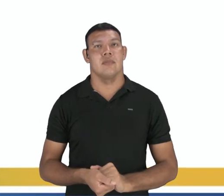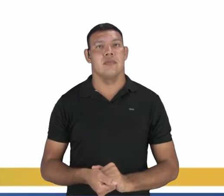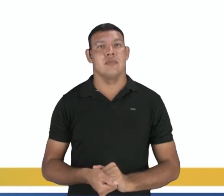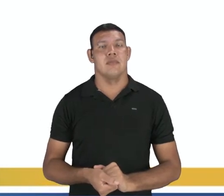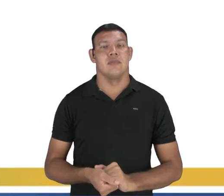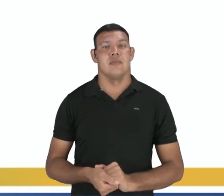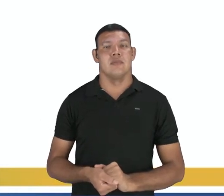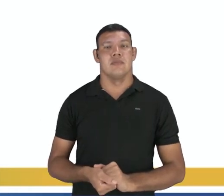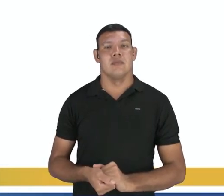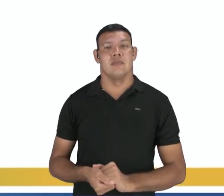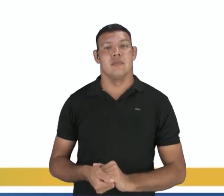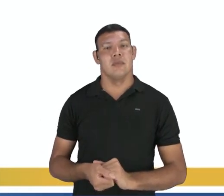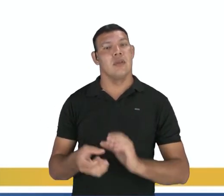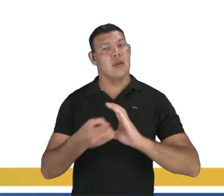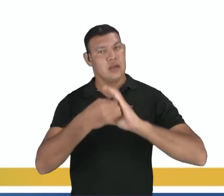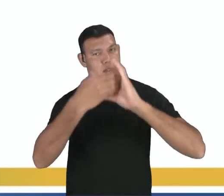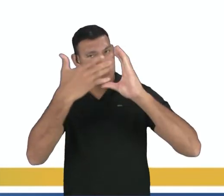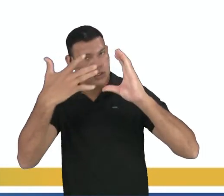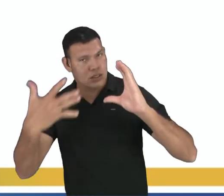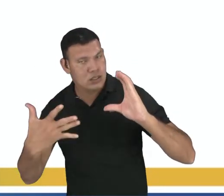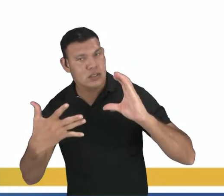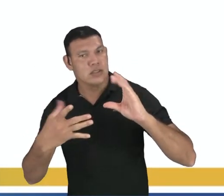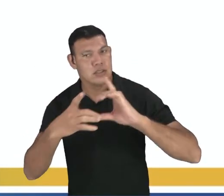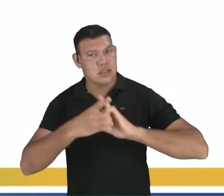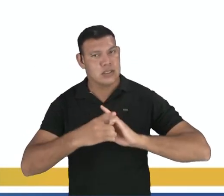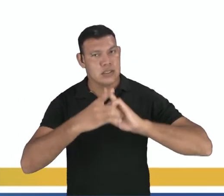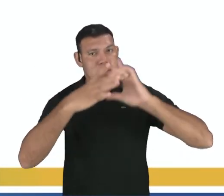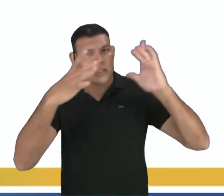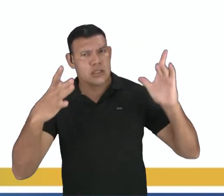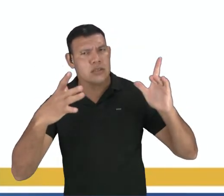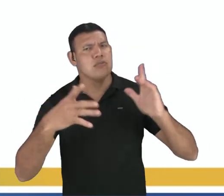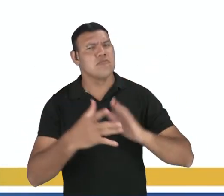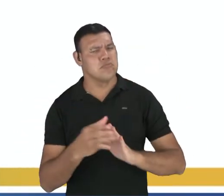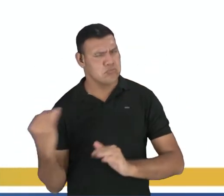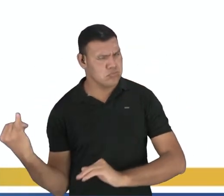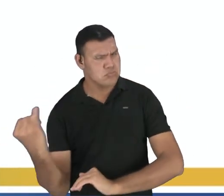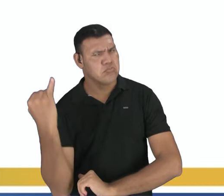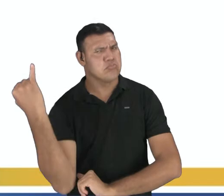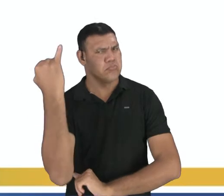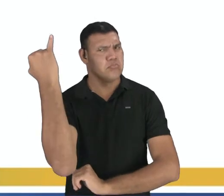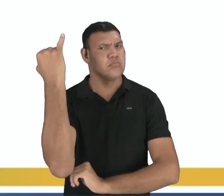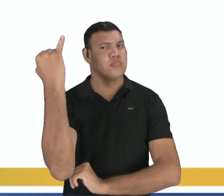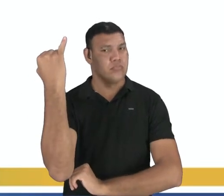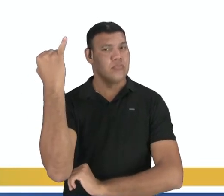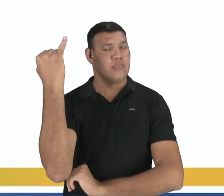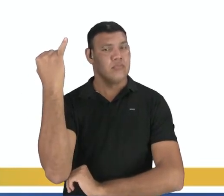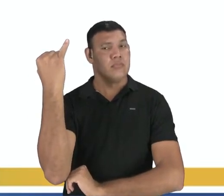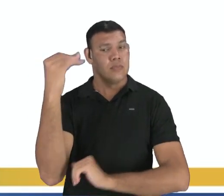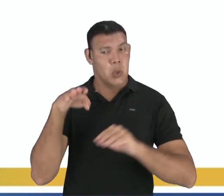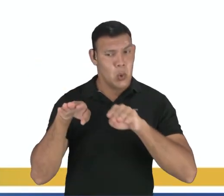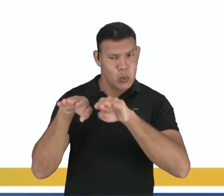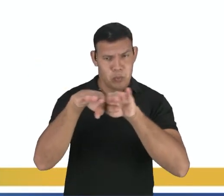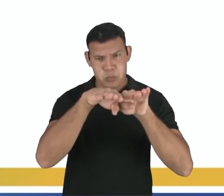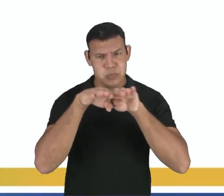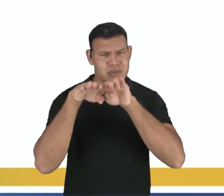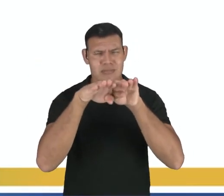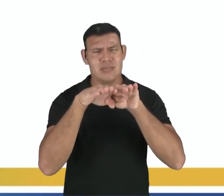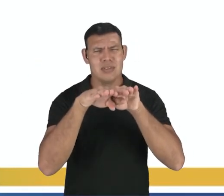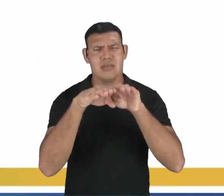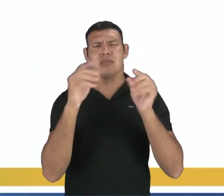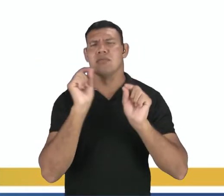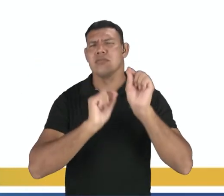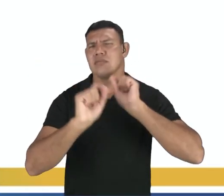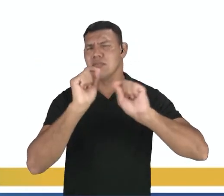aí então esse caráter democrático, né? Então esse voto ele é muito importante e o voto igualitário, pessoal, o que é